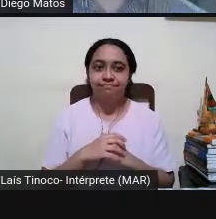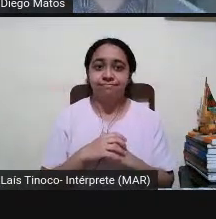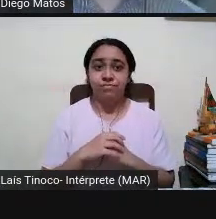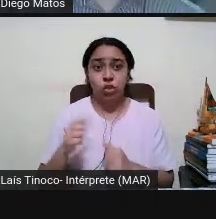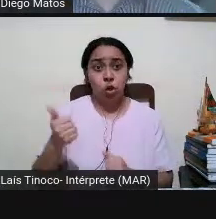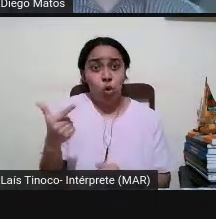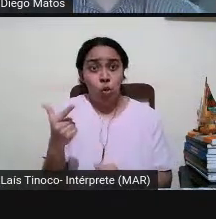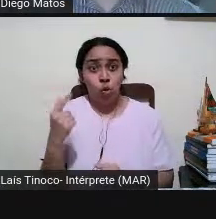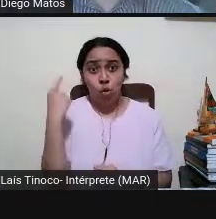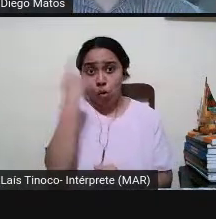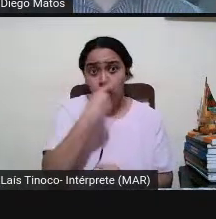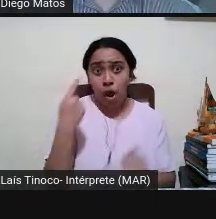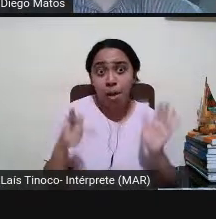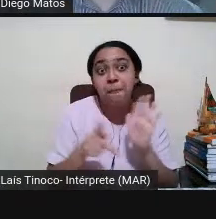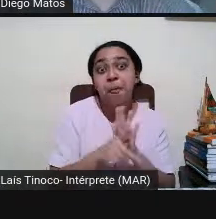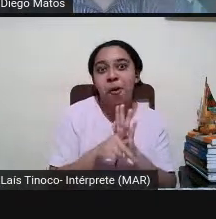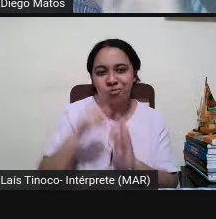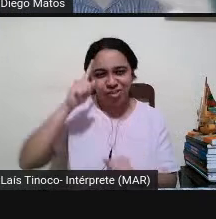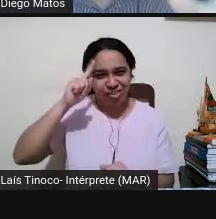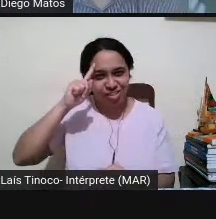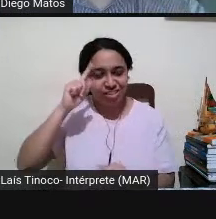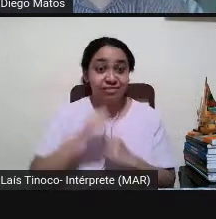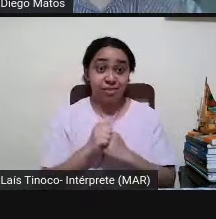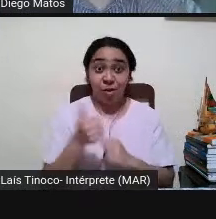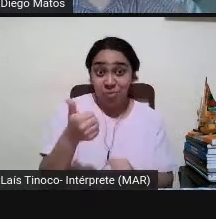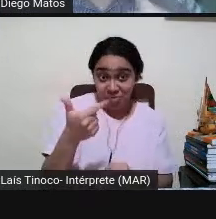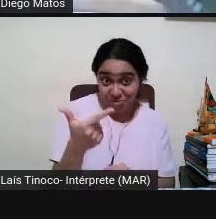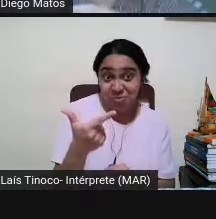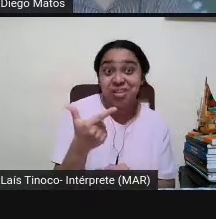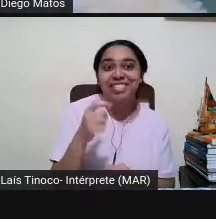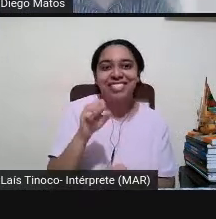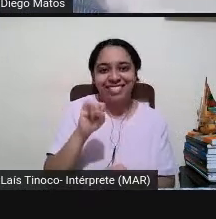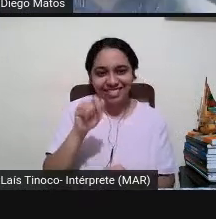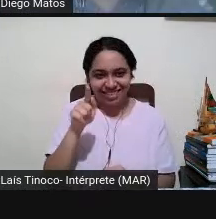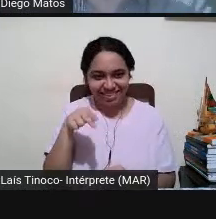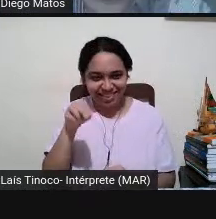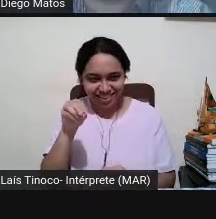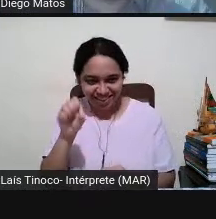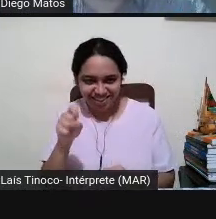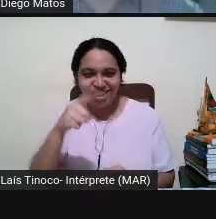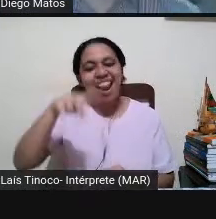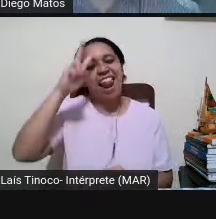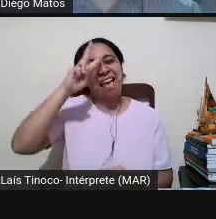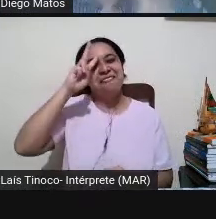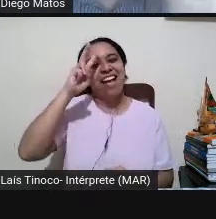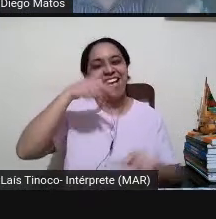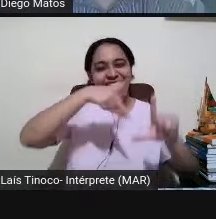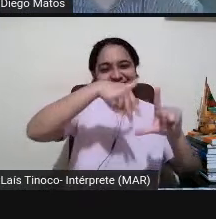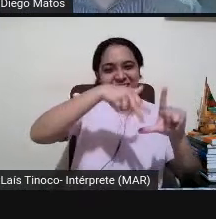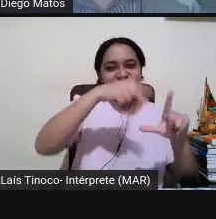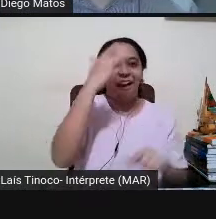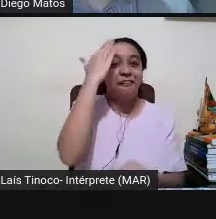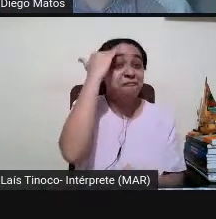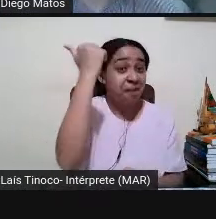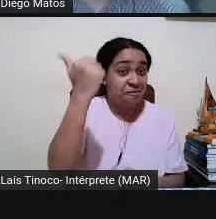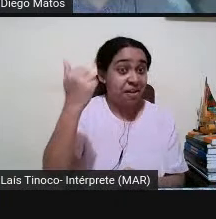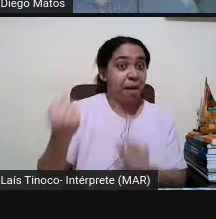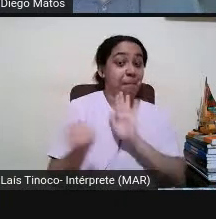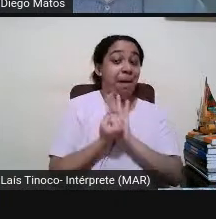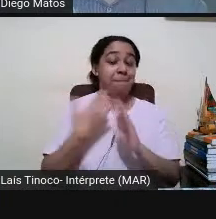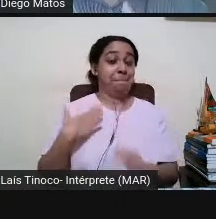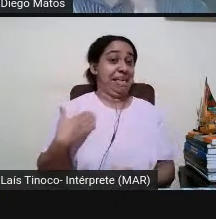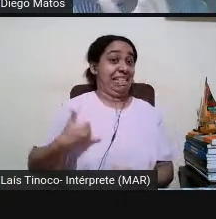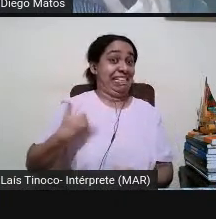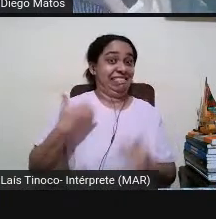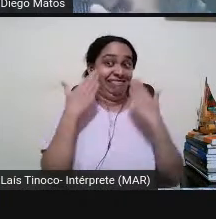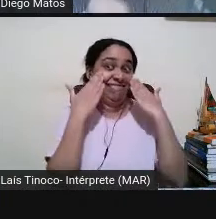12 horas do dia a gente tem os 12 signos né pessoal dos o dia que vai levar de Cavaleiros do Zodíaco já estão denunciando já nossa idade